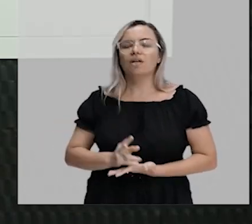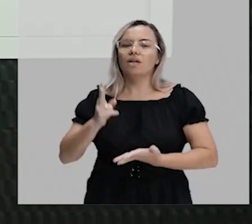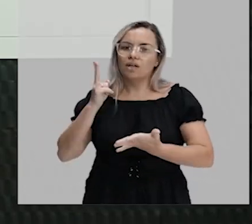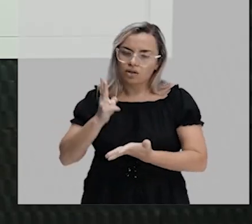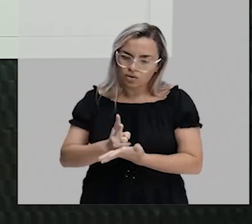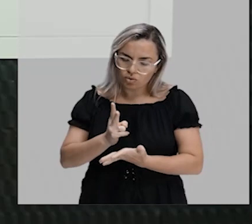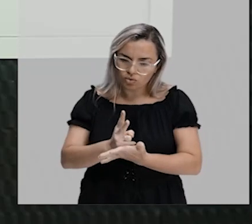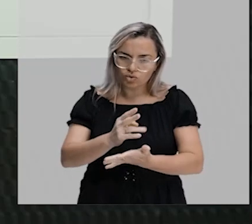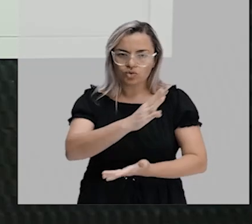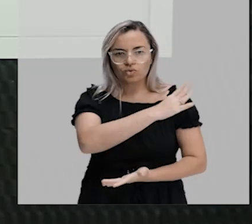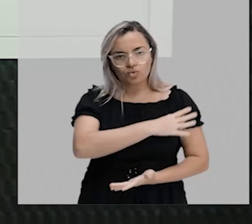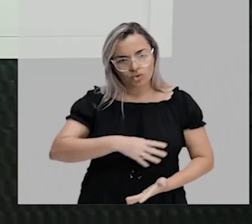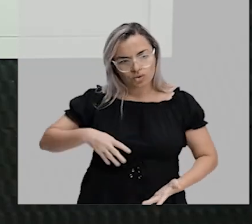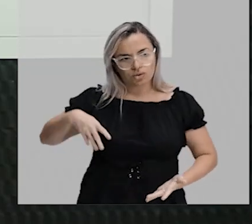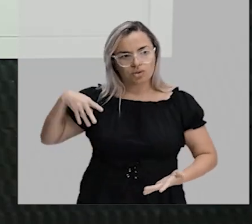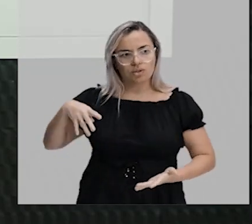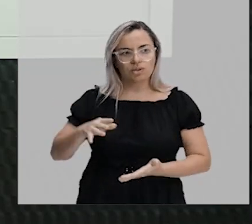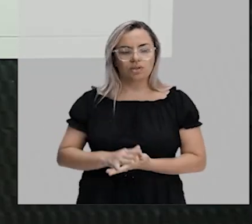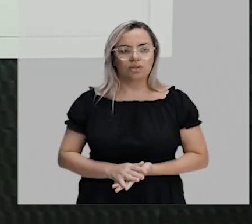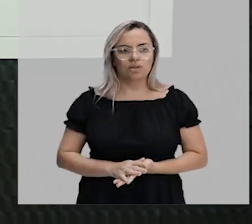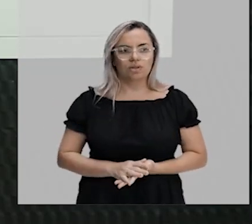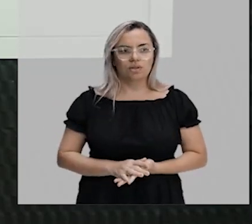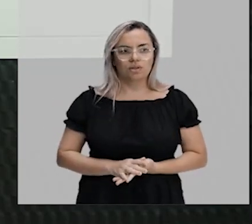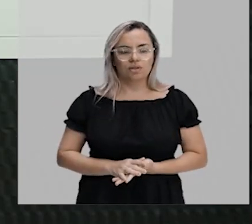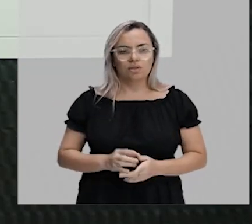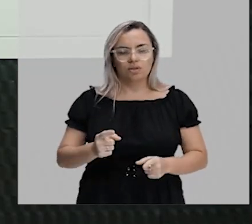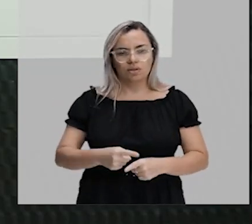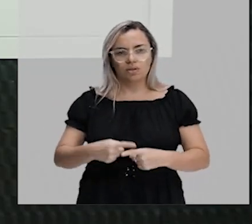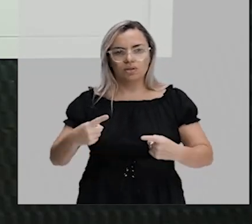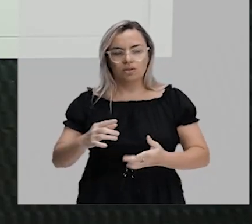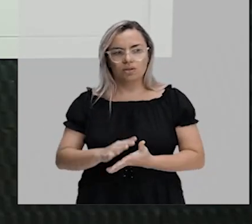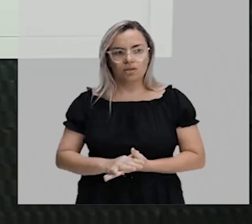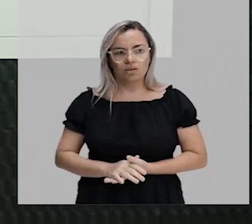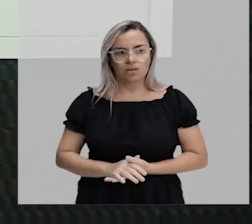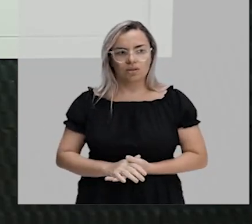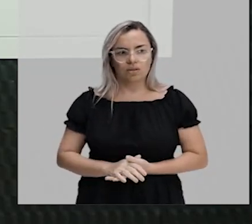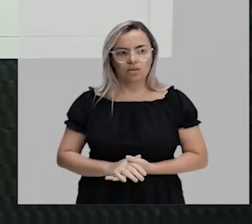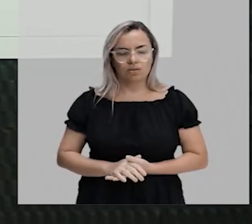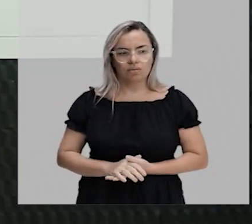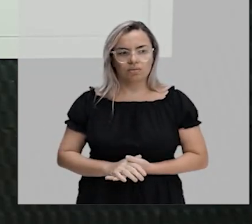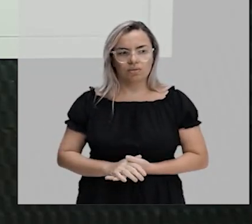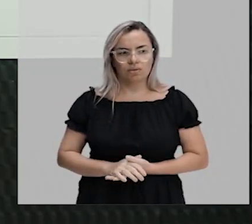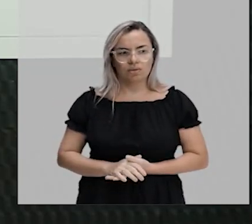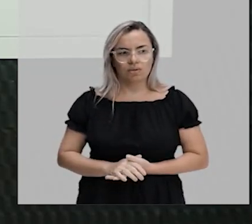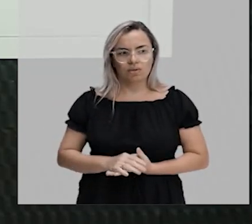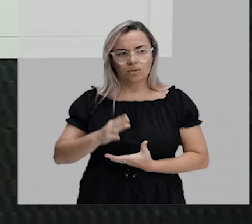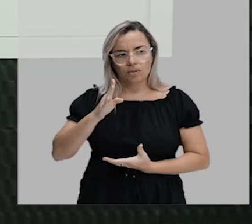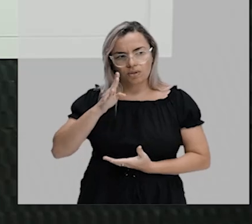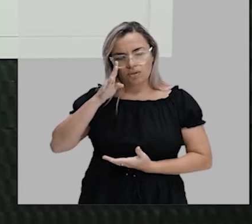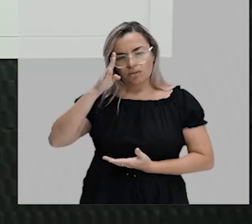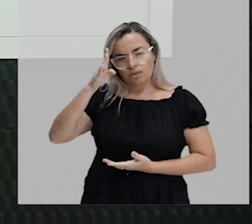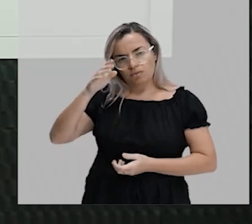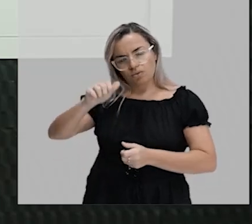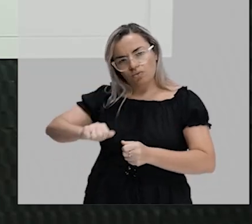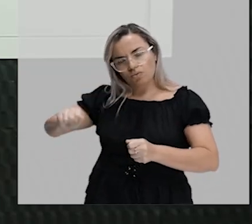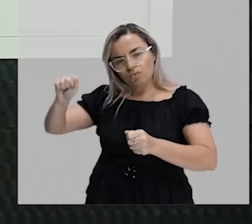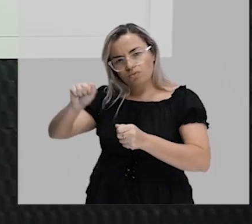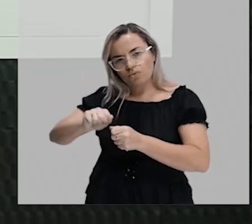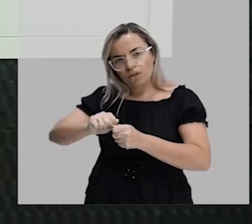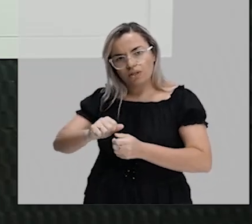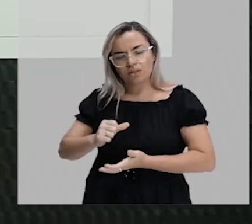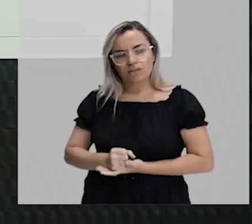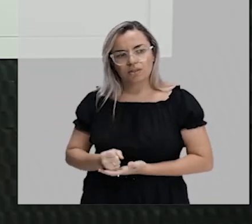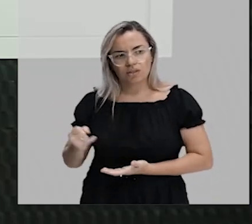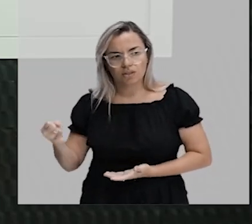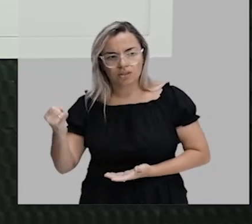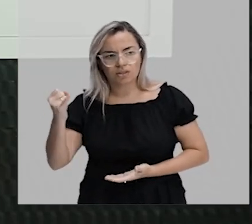mantê-lo também, mas ele vai primar pelo fazer. Ó. Não é